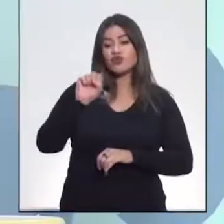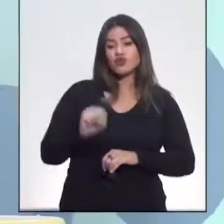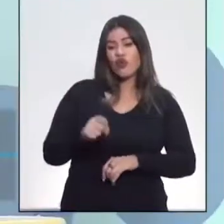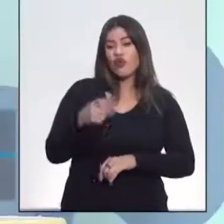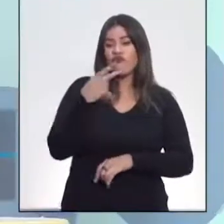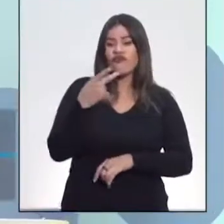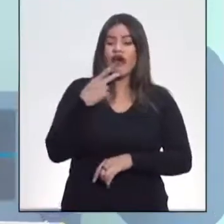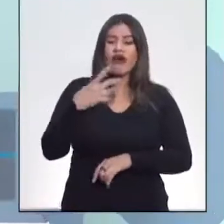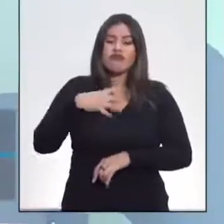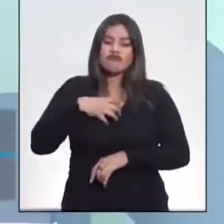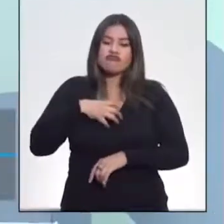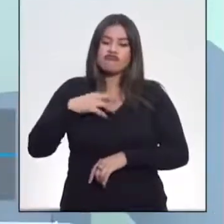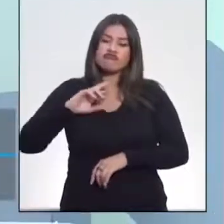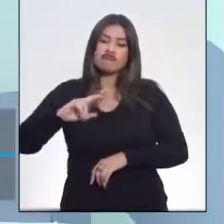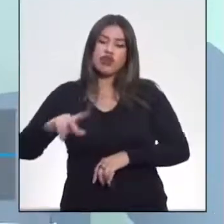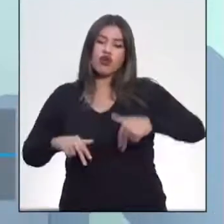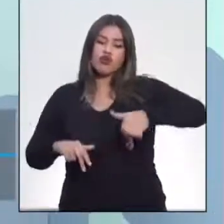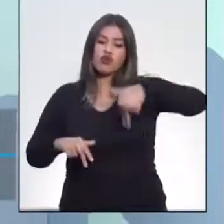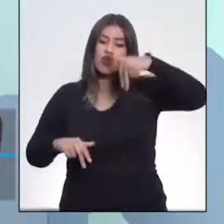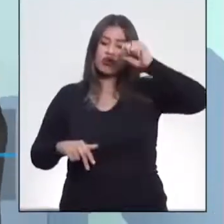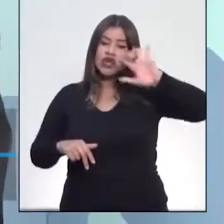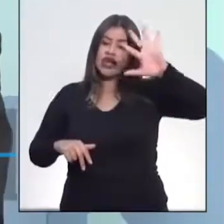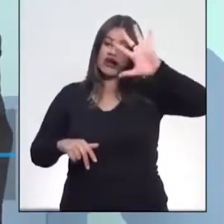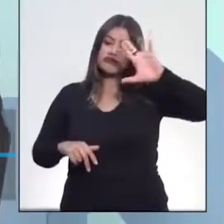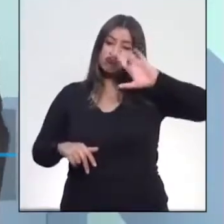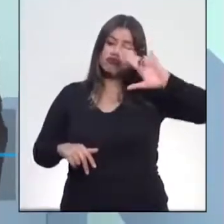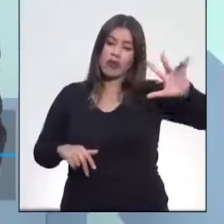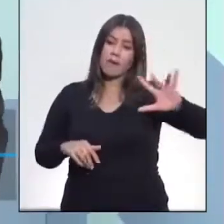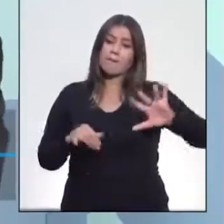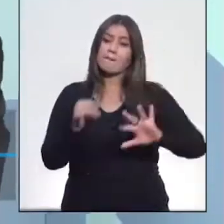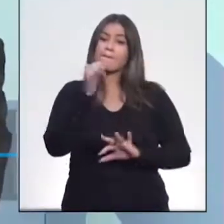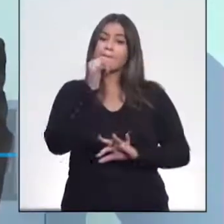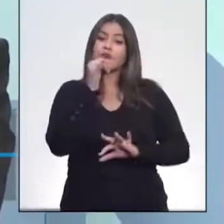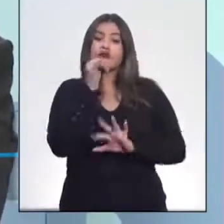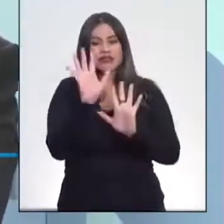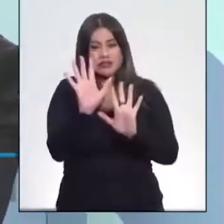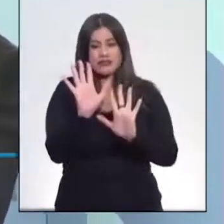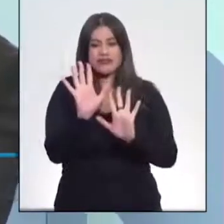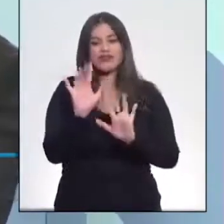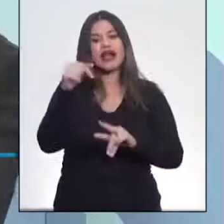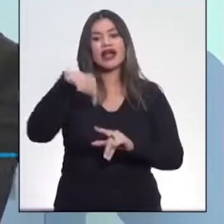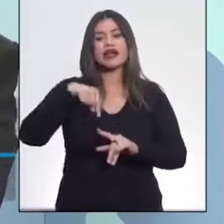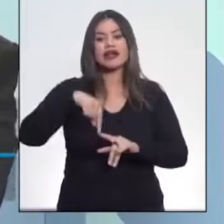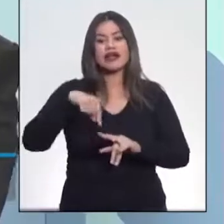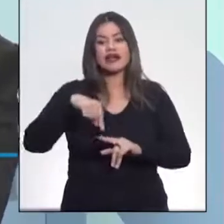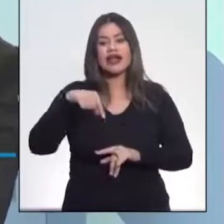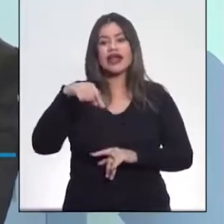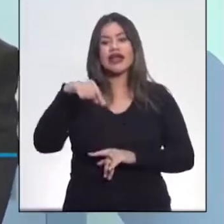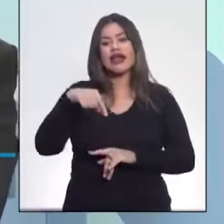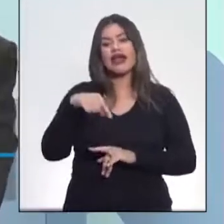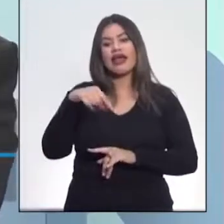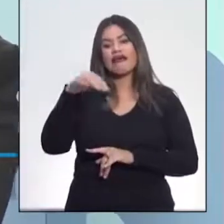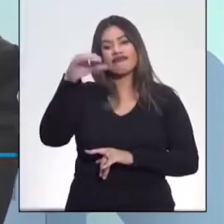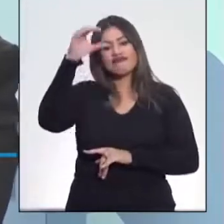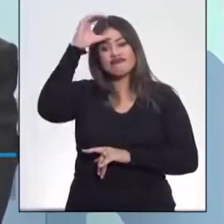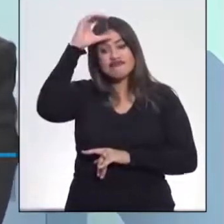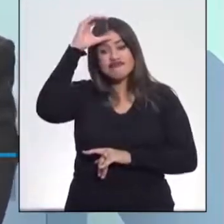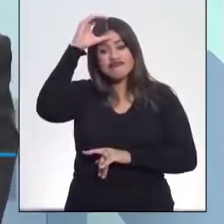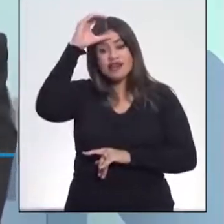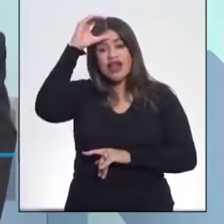de falar Nordeste tem uma palavra por exemplo aqui em São Paulo nós falamos tia no nordeste e a tia